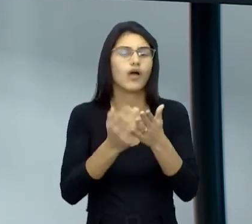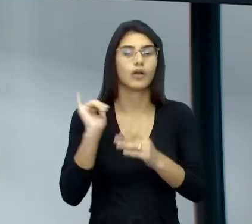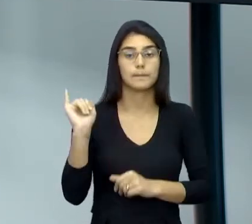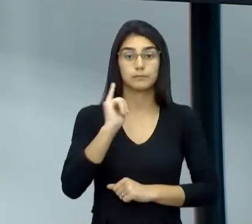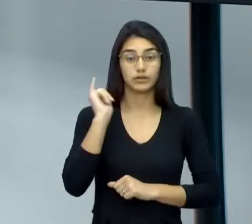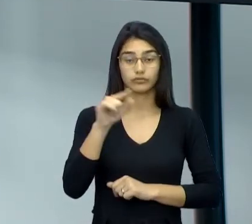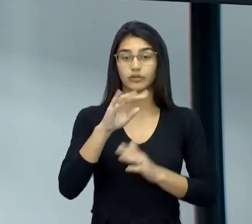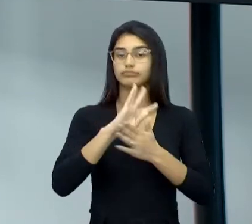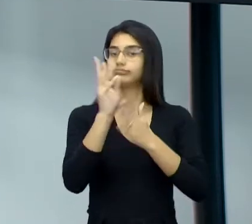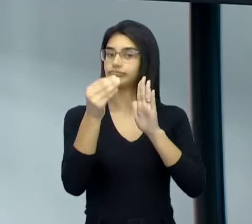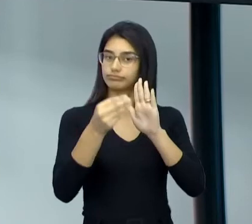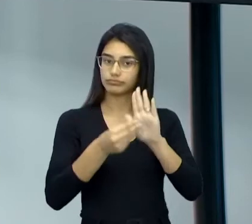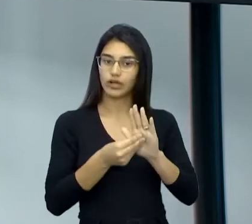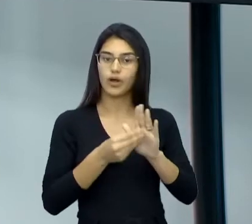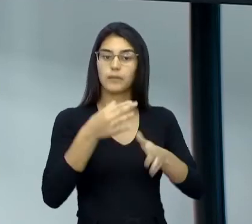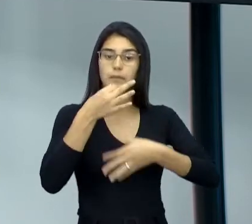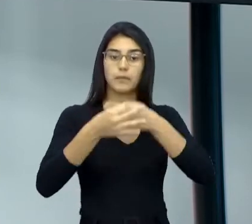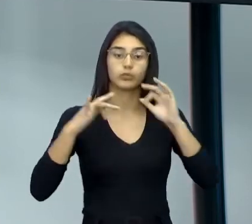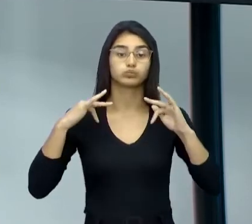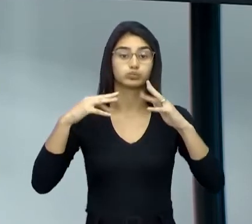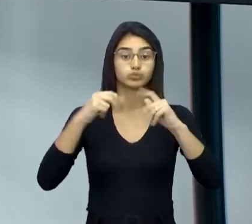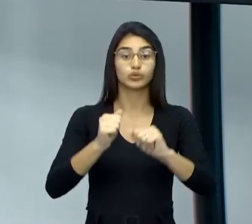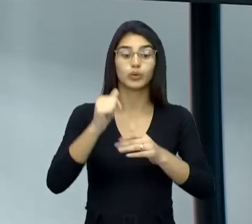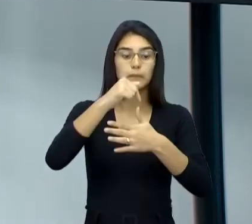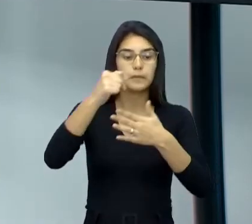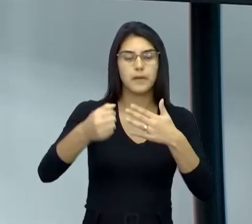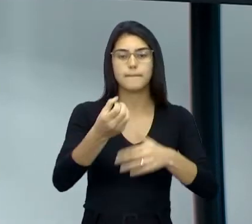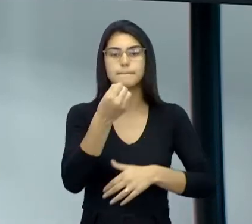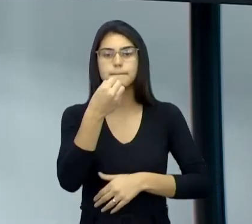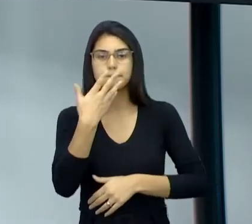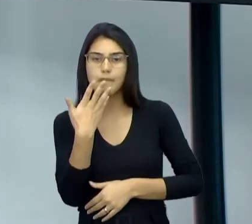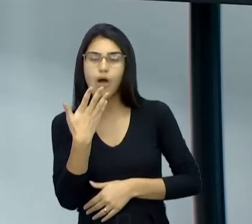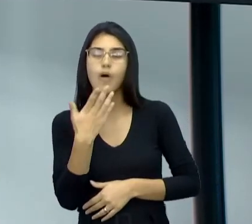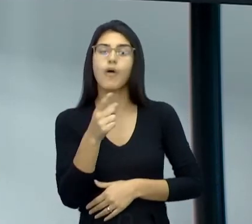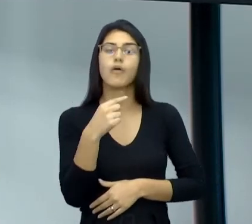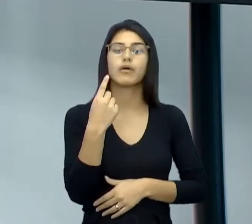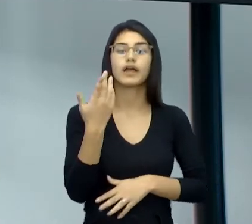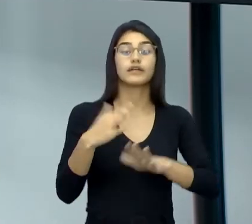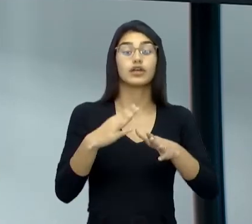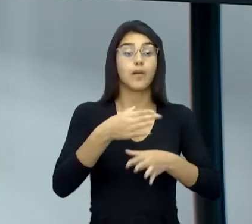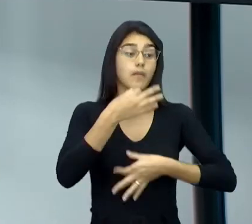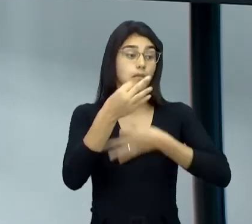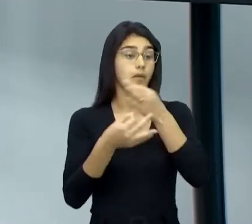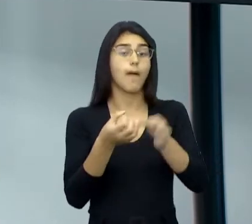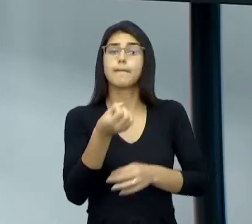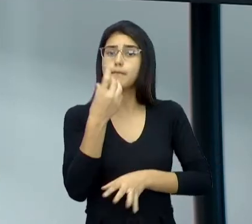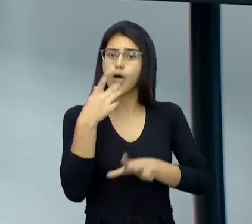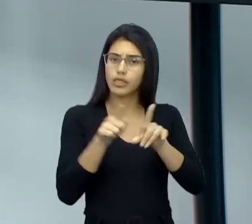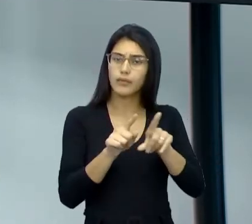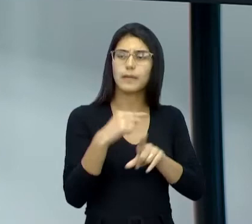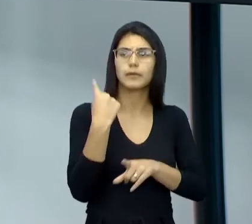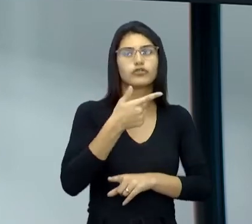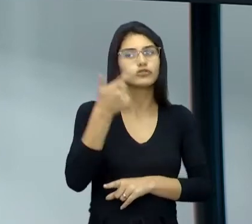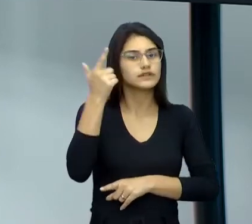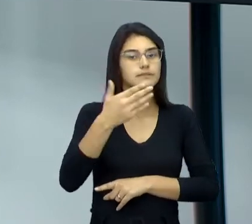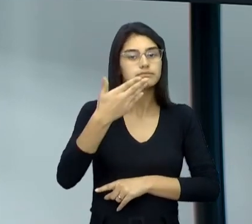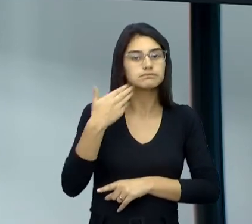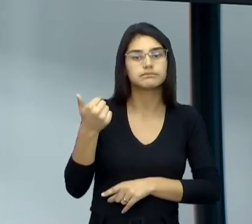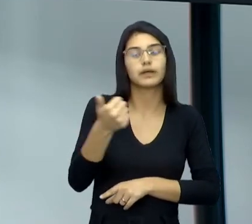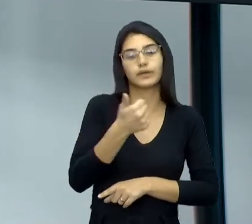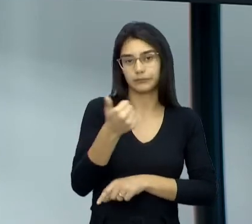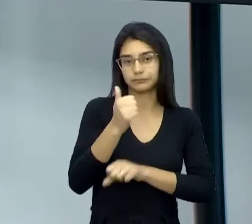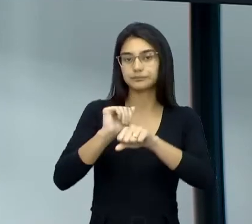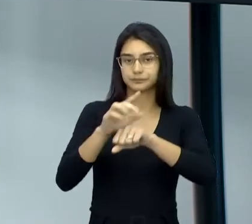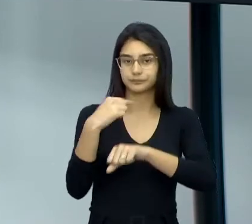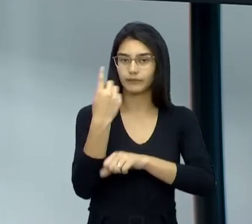que você coloque as suas impressões, os pontos positivos, de repente você coloca alguma crítica construtiva, dá alguma sugestão aí que